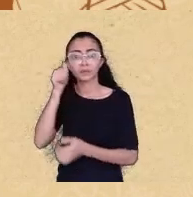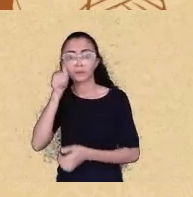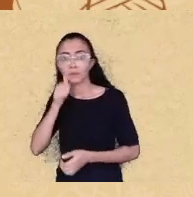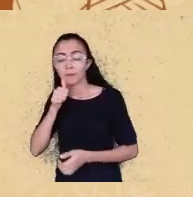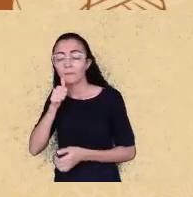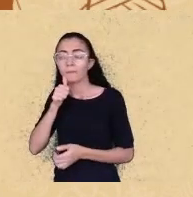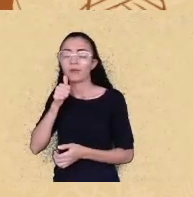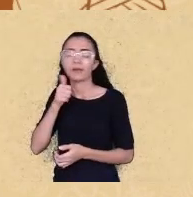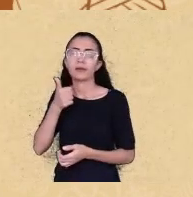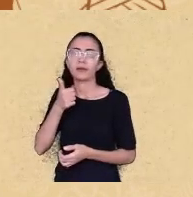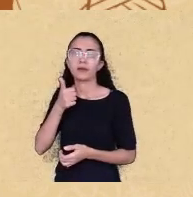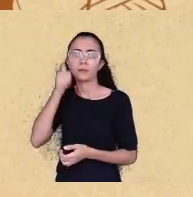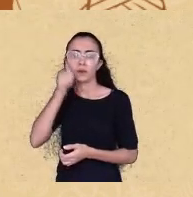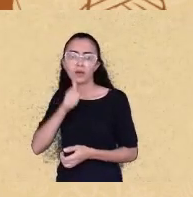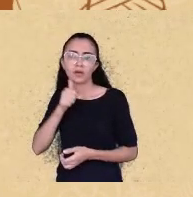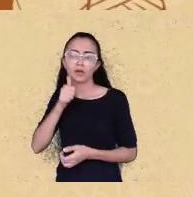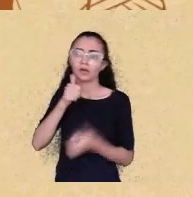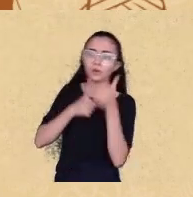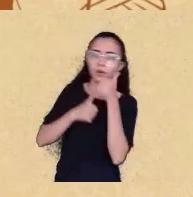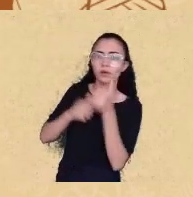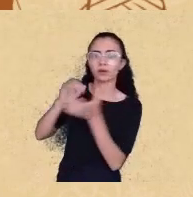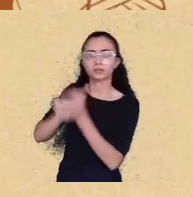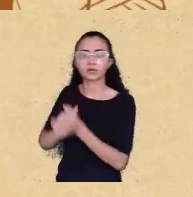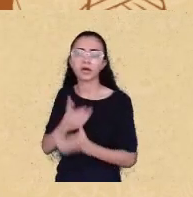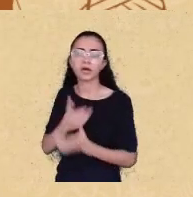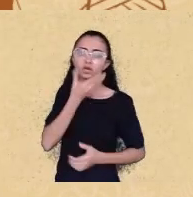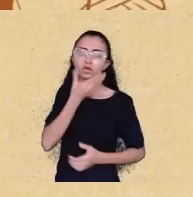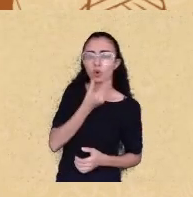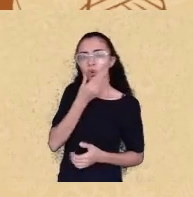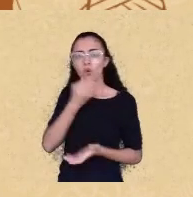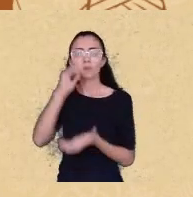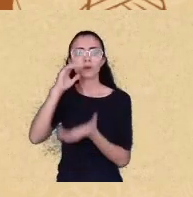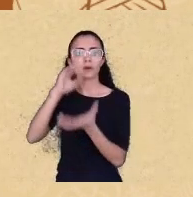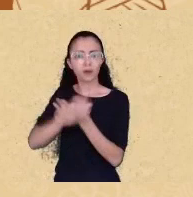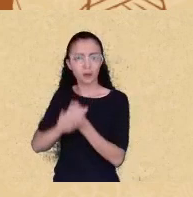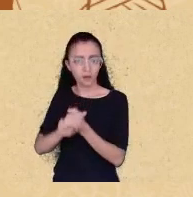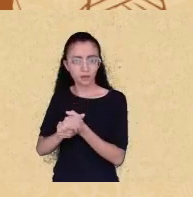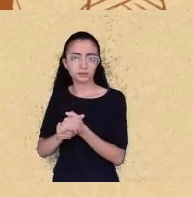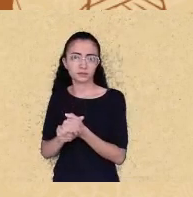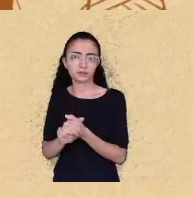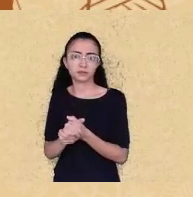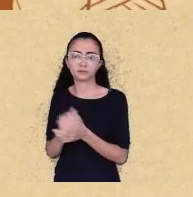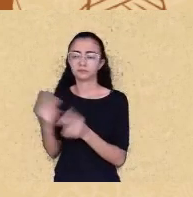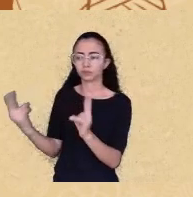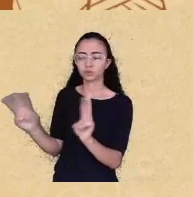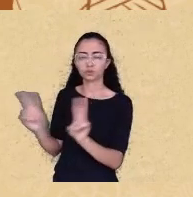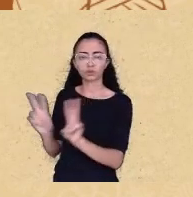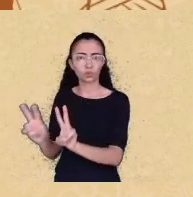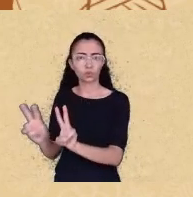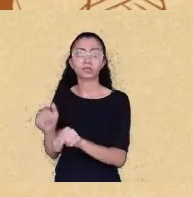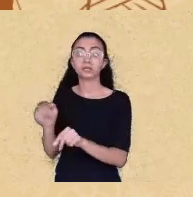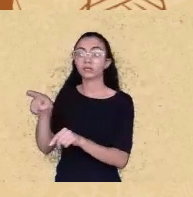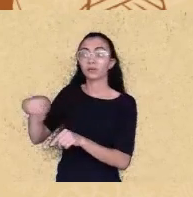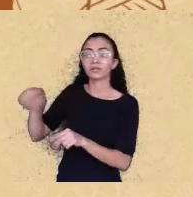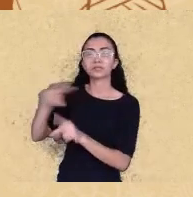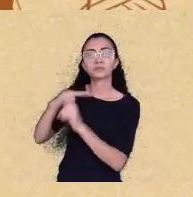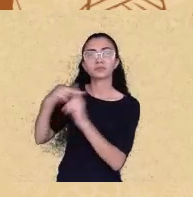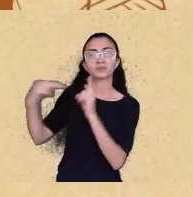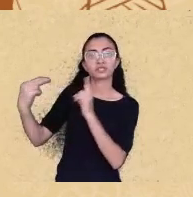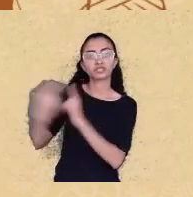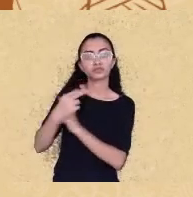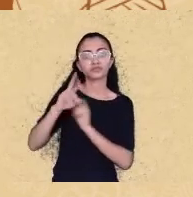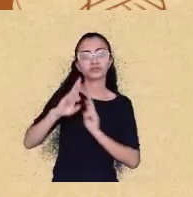mulheres. E aí a gente pode questionar até assim, mas eles têm uma perspectiva diferente da